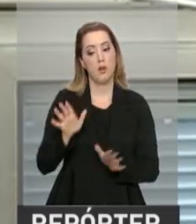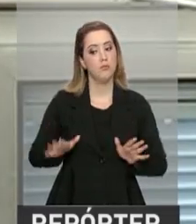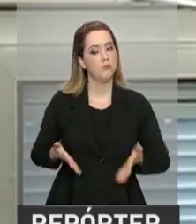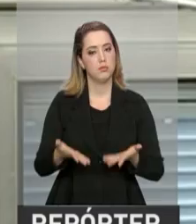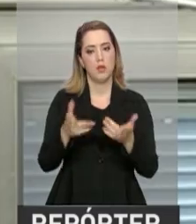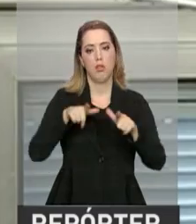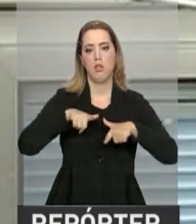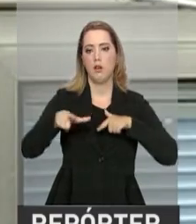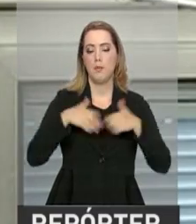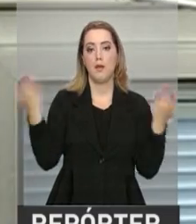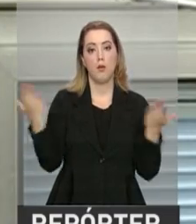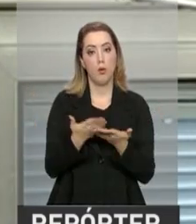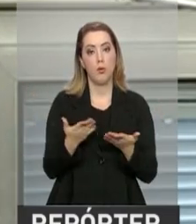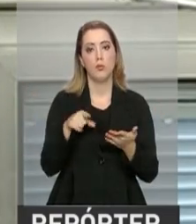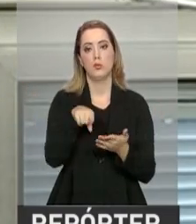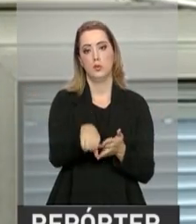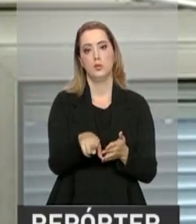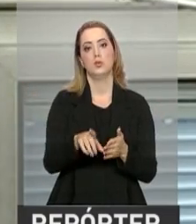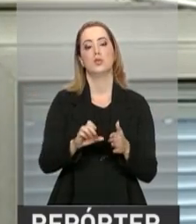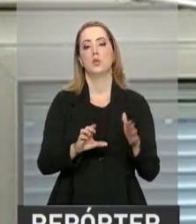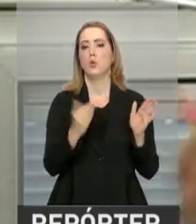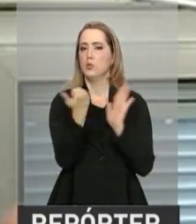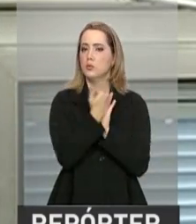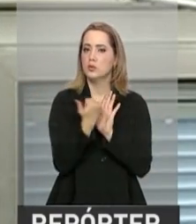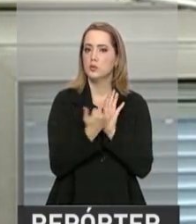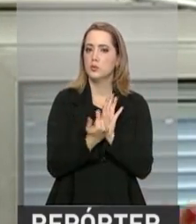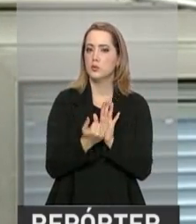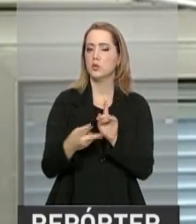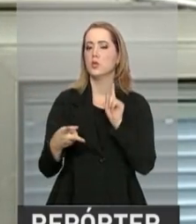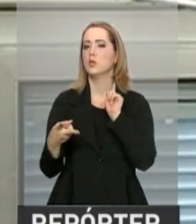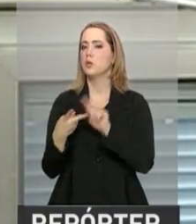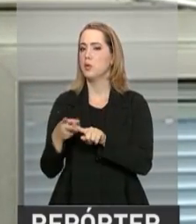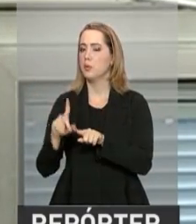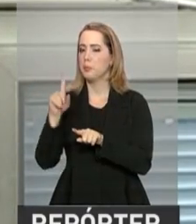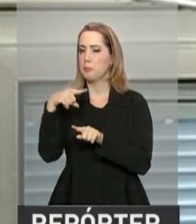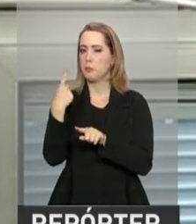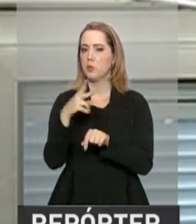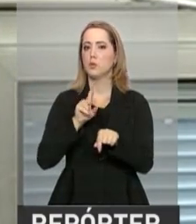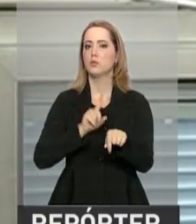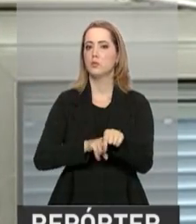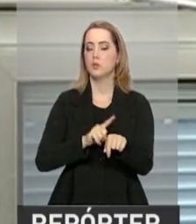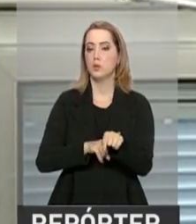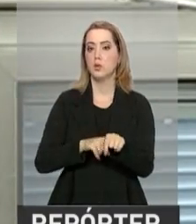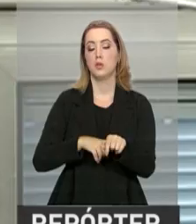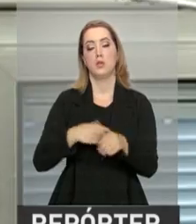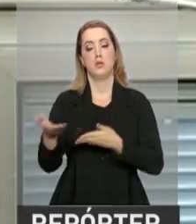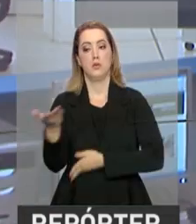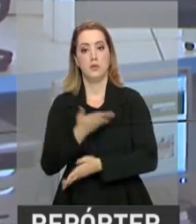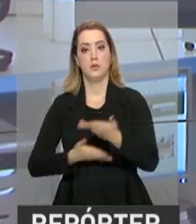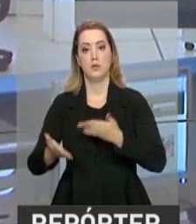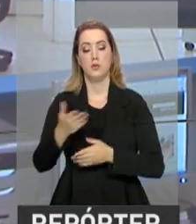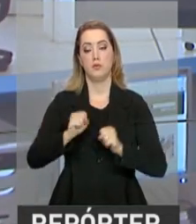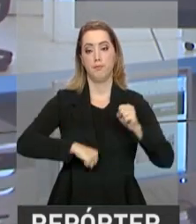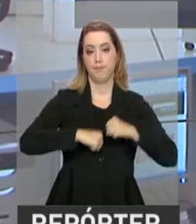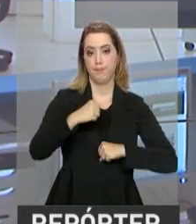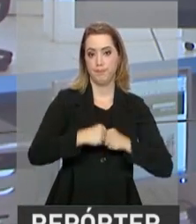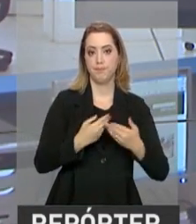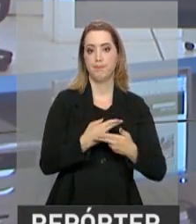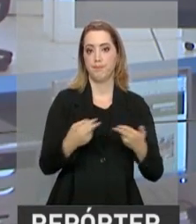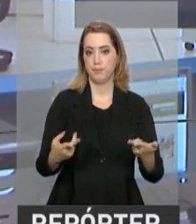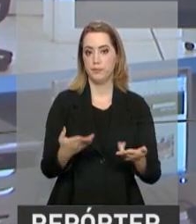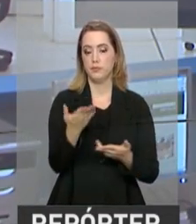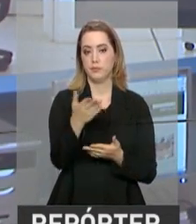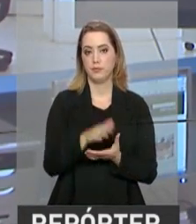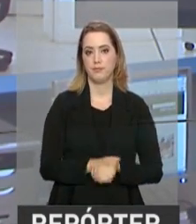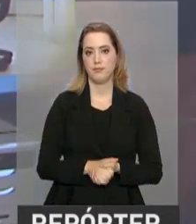imediata com esses projetos que é importante e no segundo momento estamos falando de competitividade e produtividade um